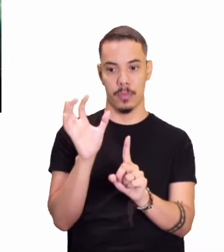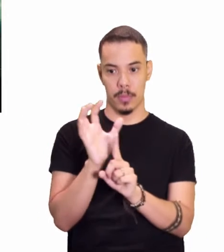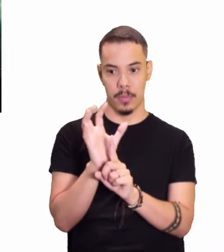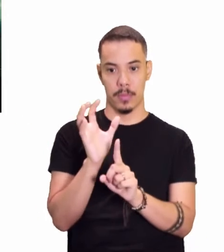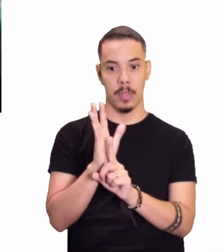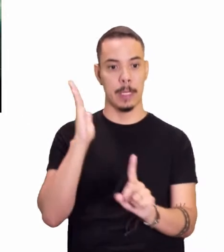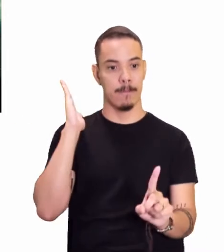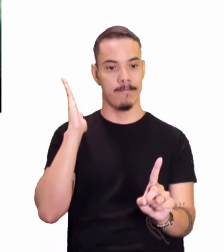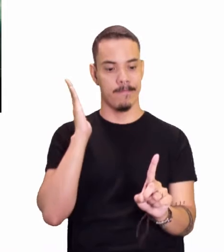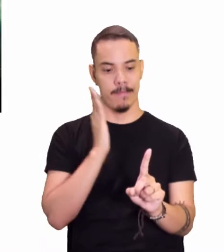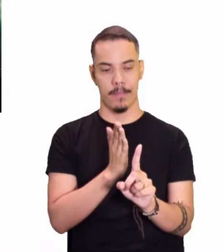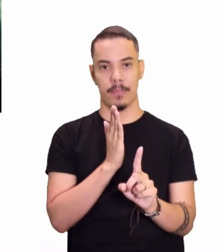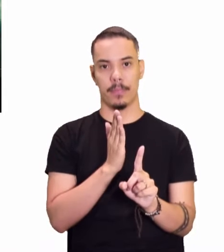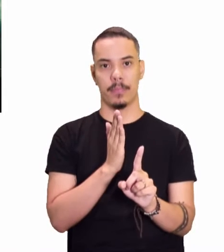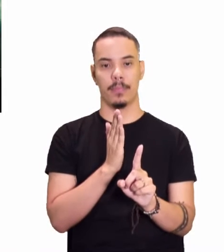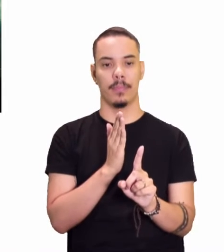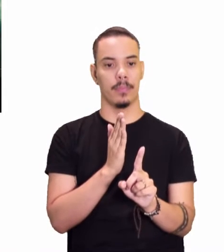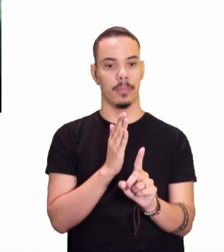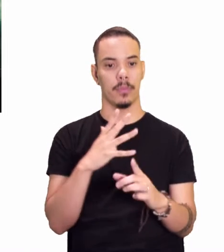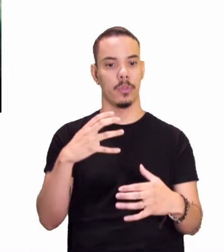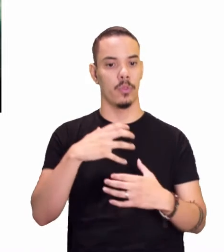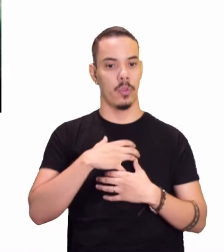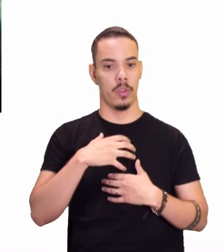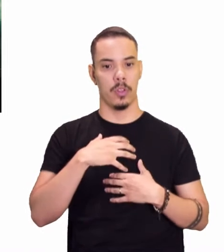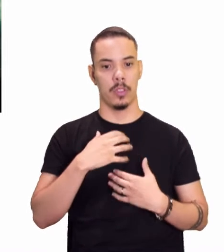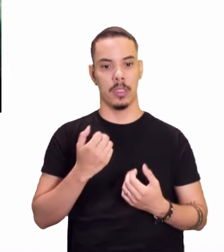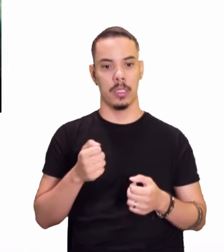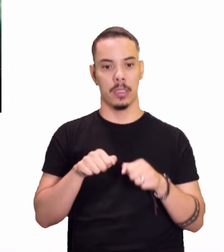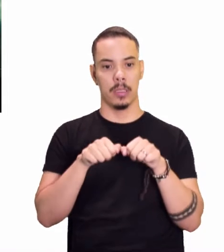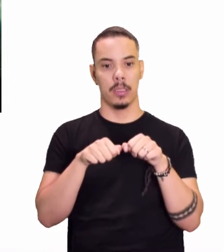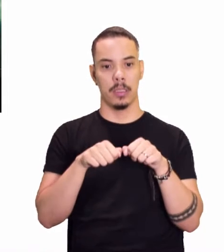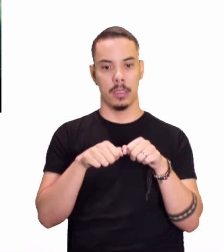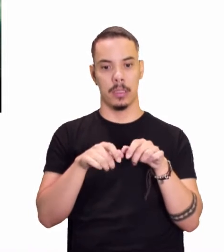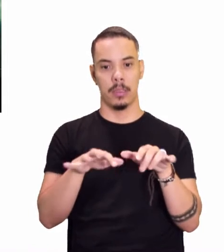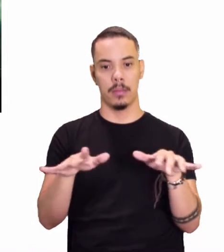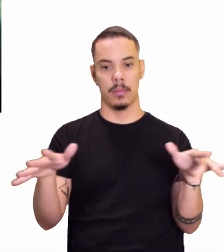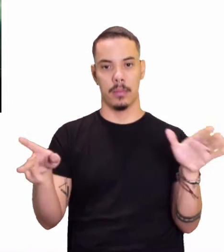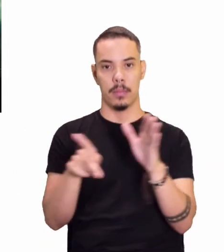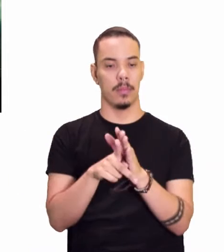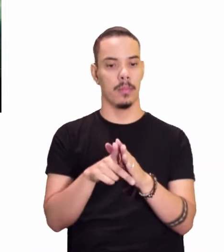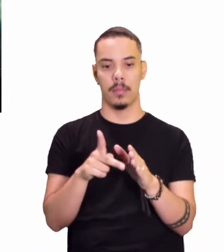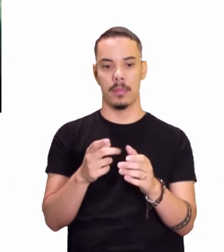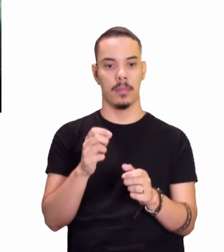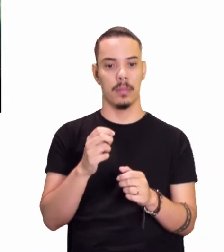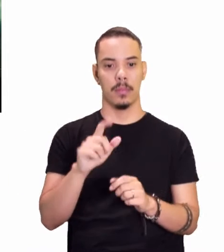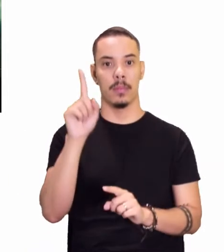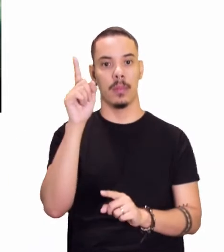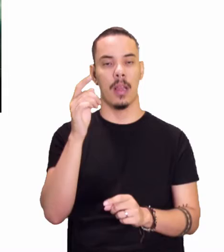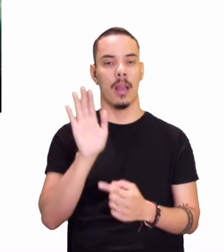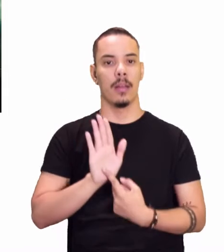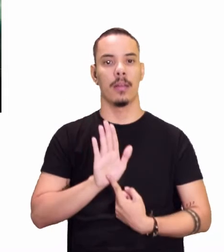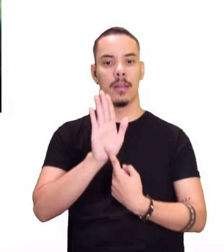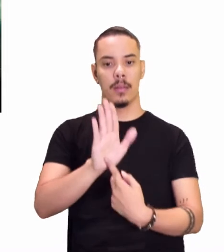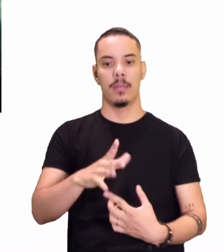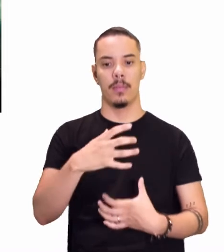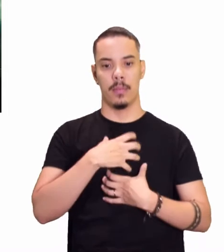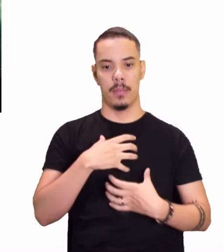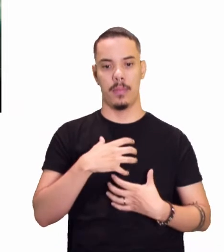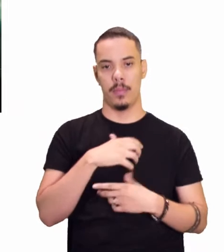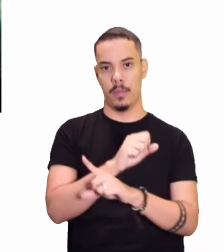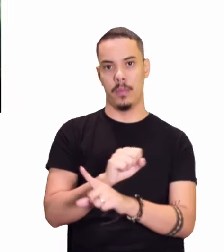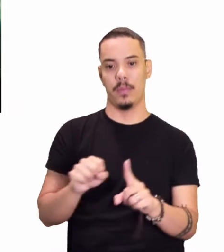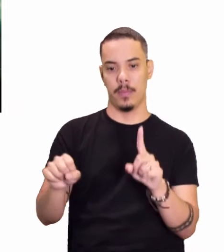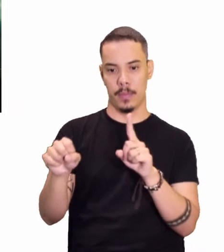Influenciou diretamente o modo de expansão da sociedade ascendente daquele período,